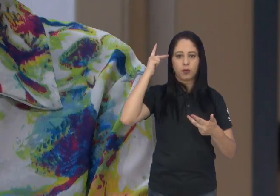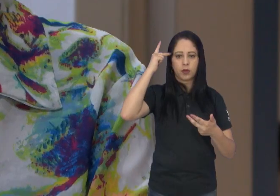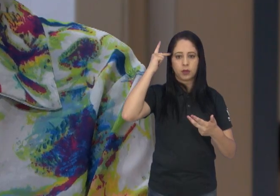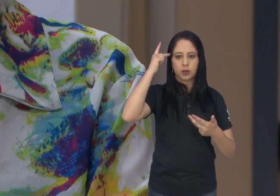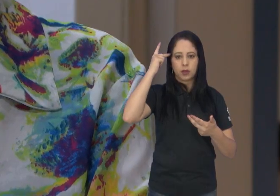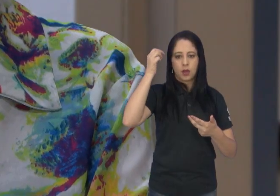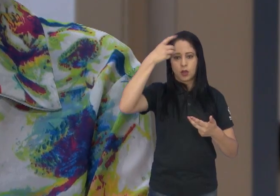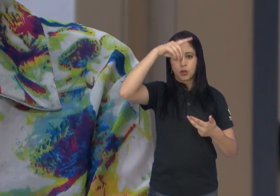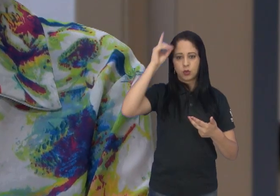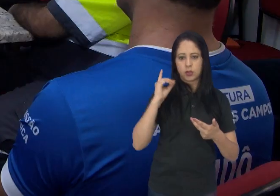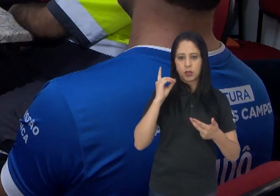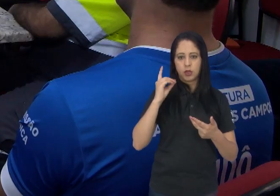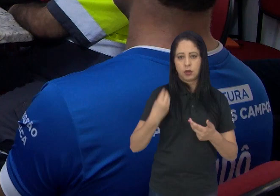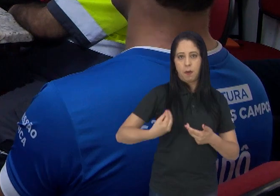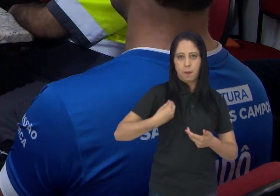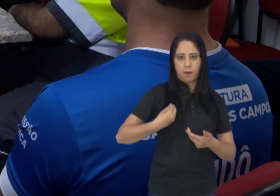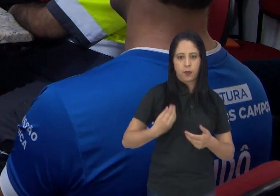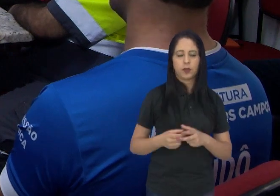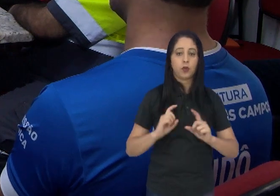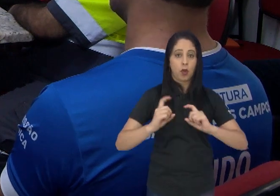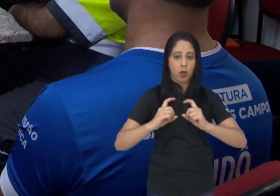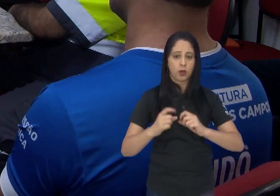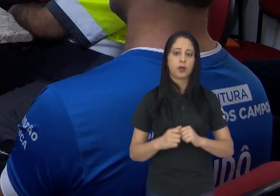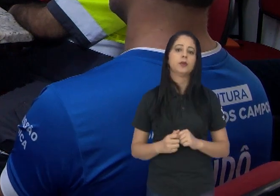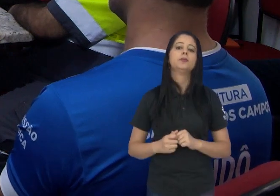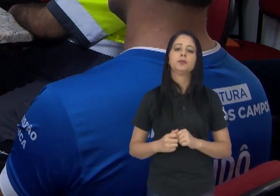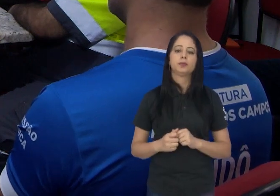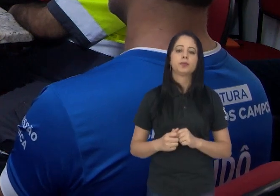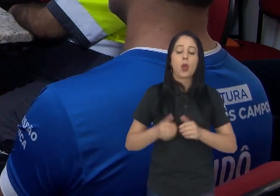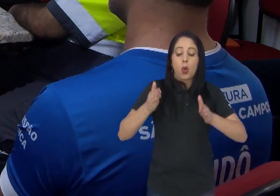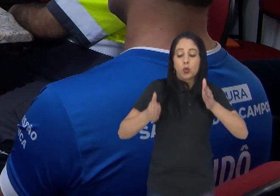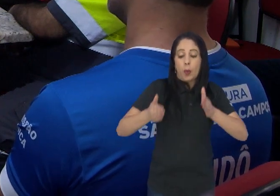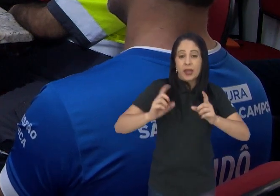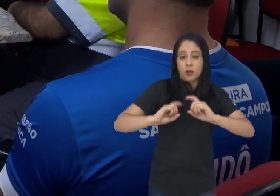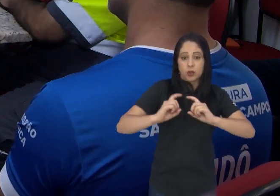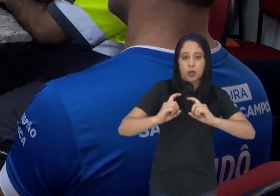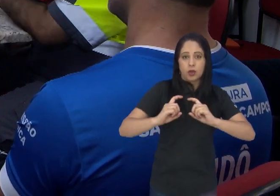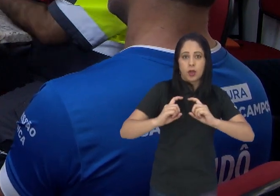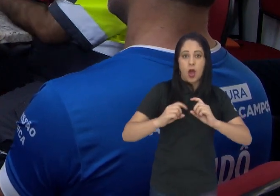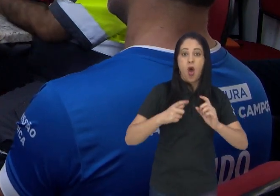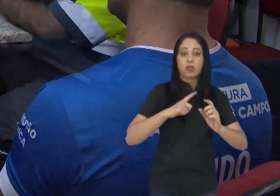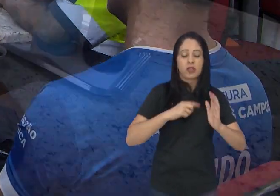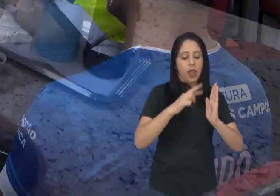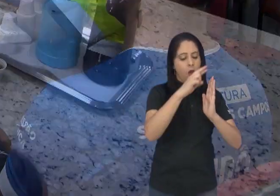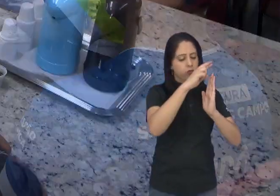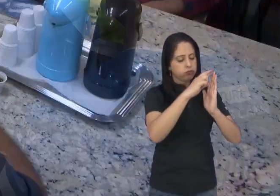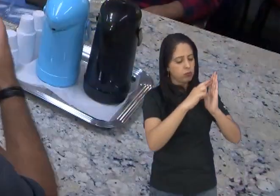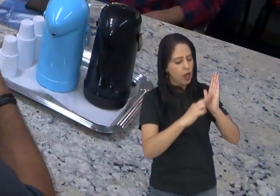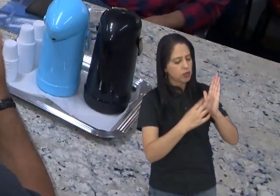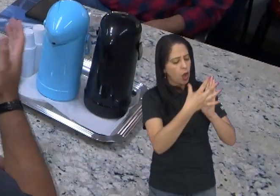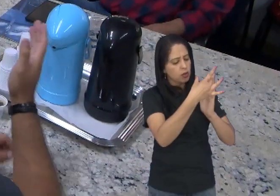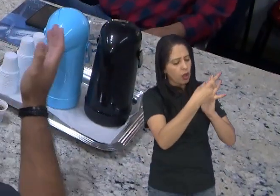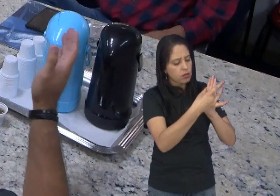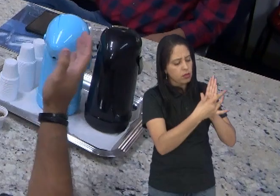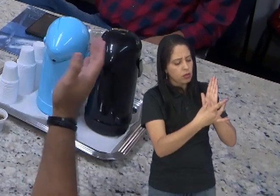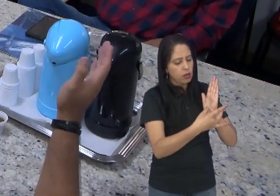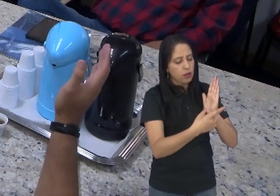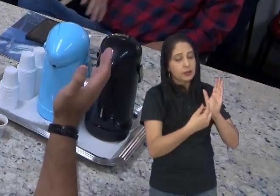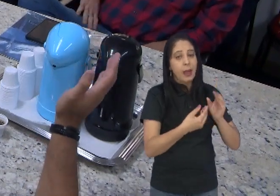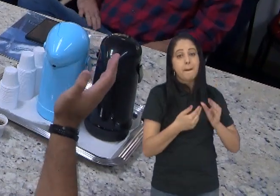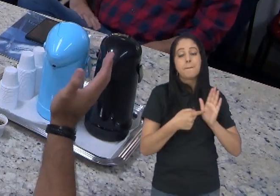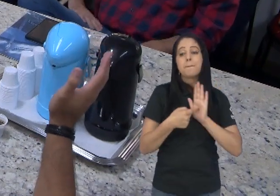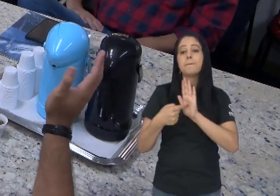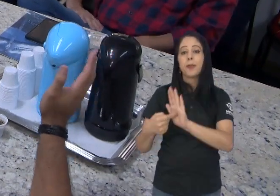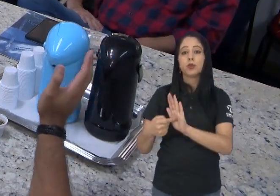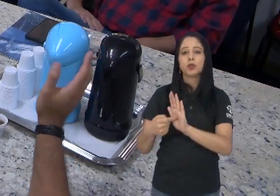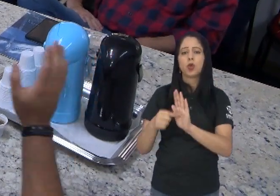Petiti e Dulce Rita. Durante a reunião, foi entregue um relatório decenal do esporte, que que tem como objetivo